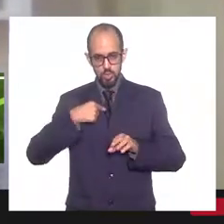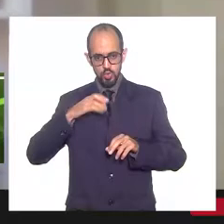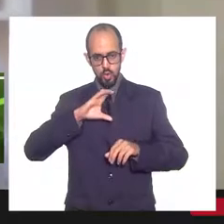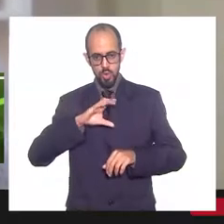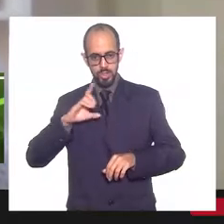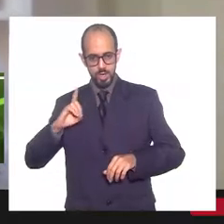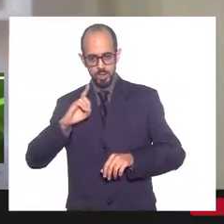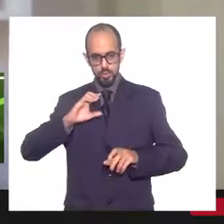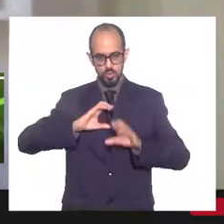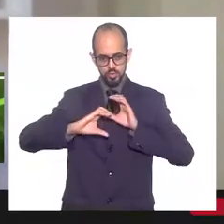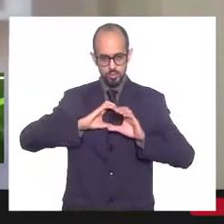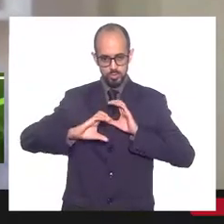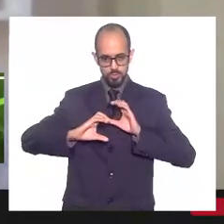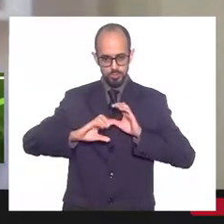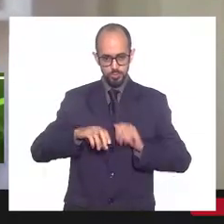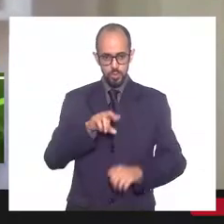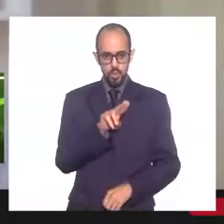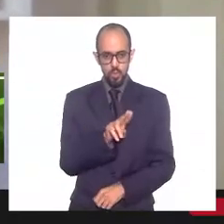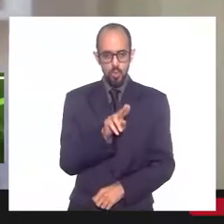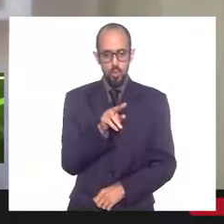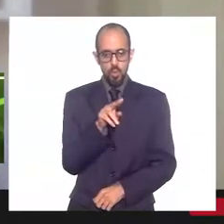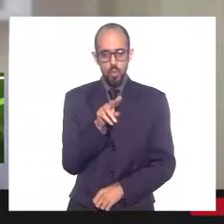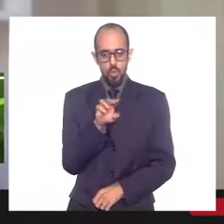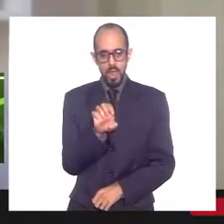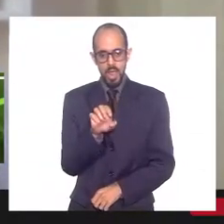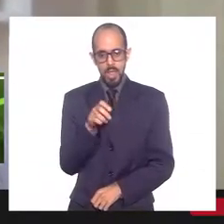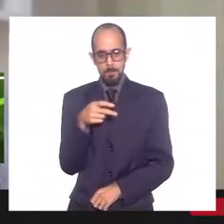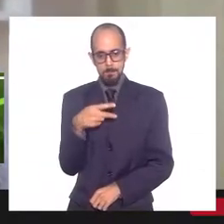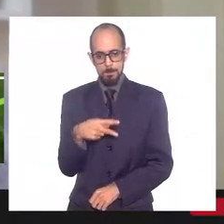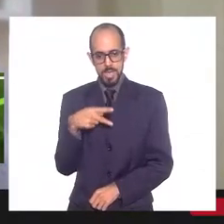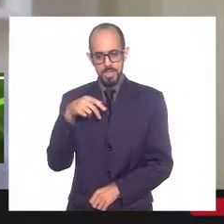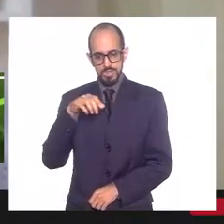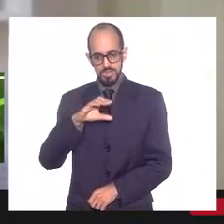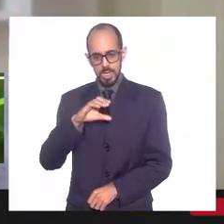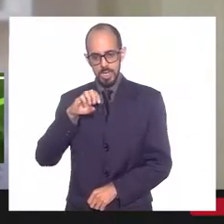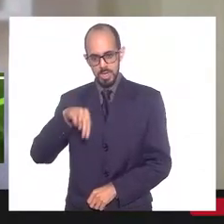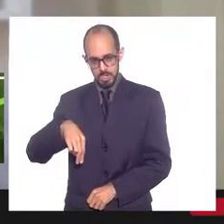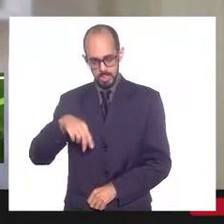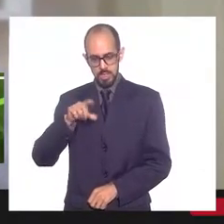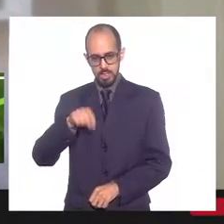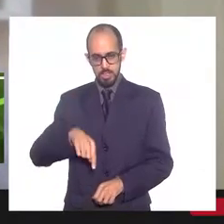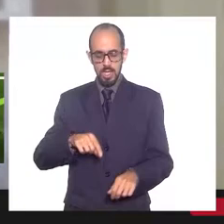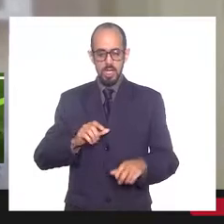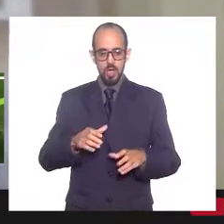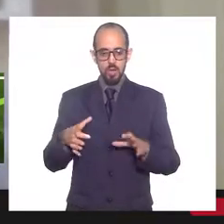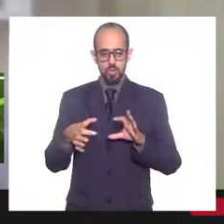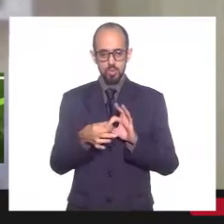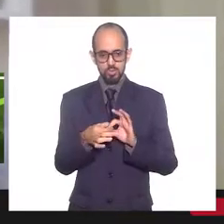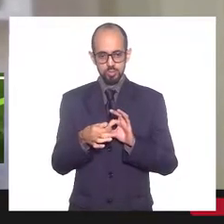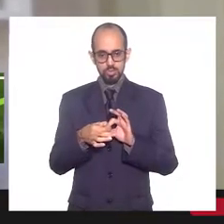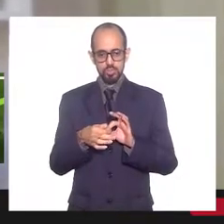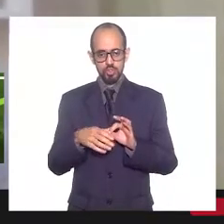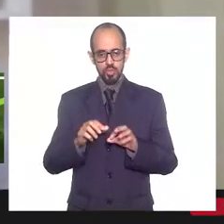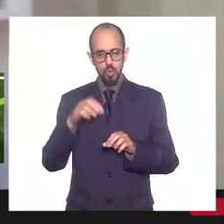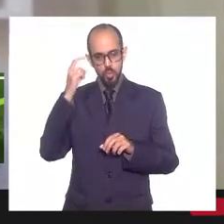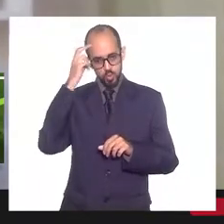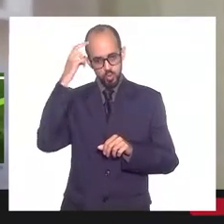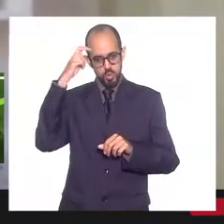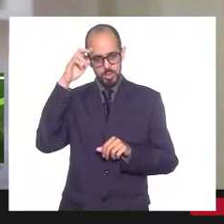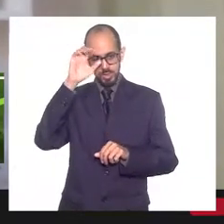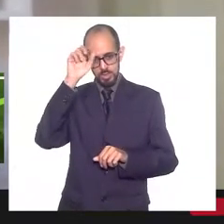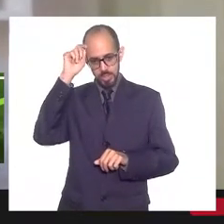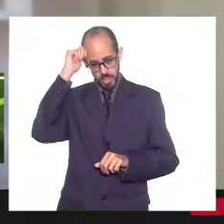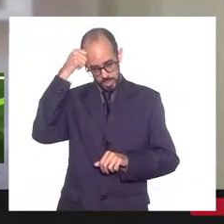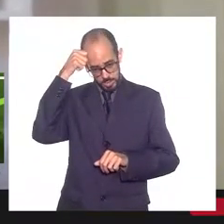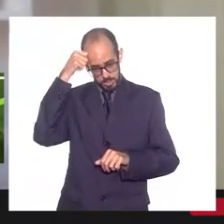ao IPC Instituto de Pesquisa das culturas negras Atualmente como conselheira de patrimônio força